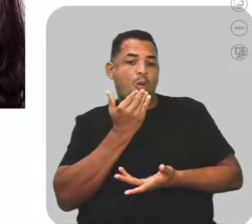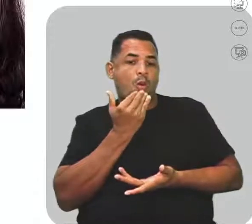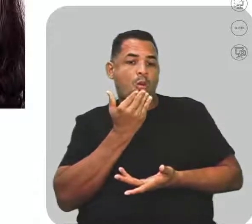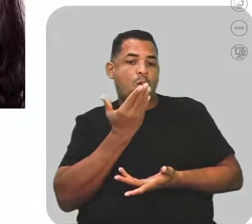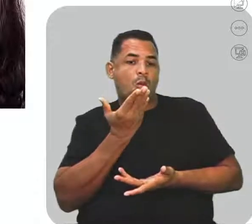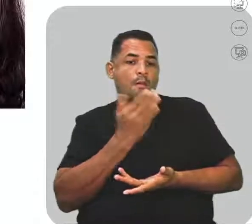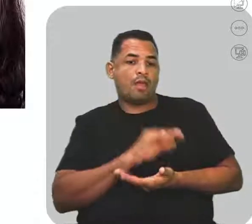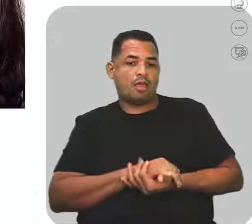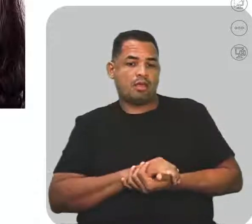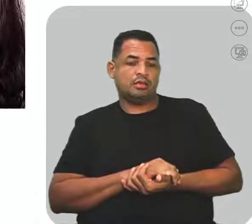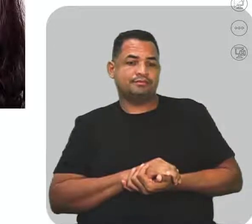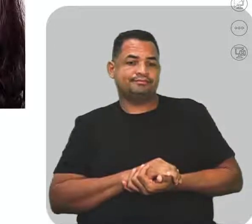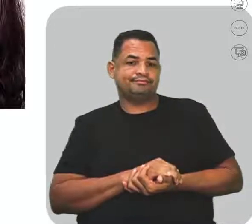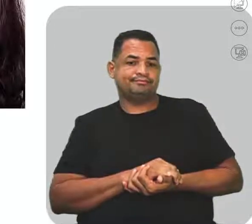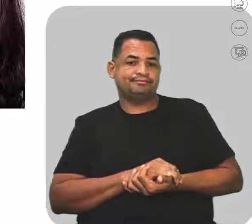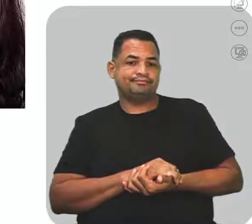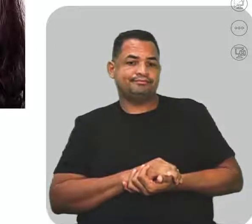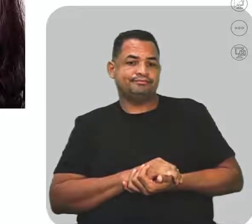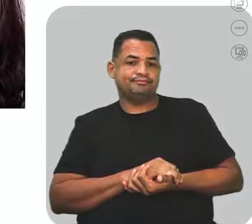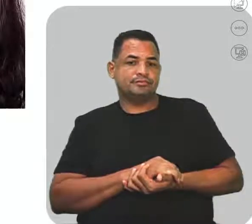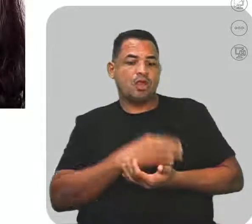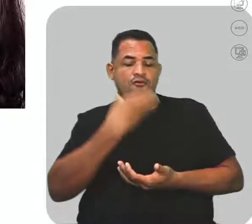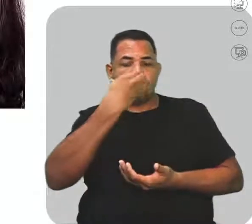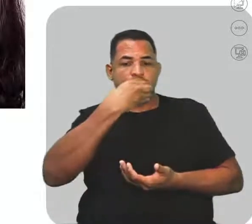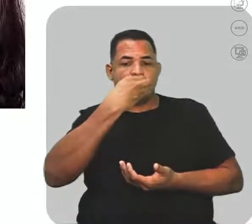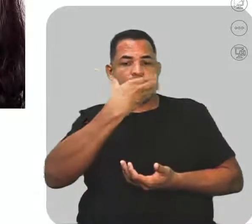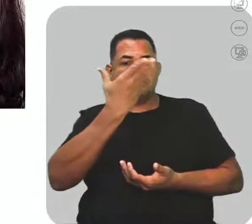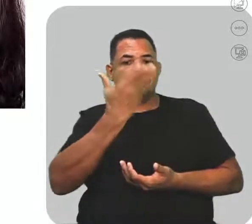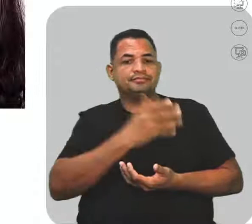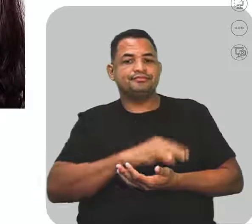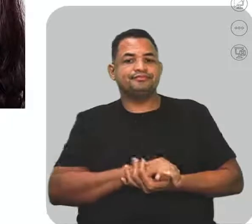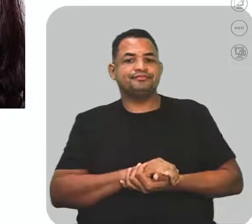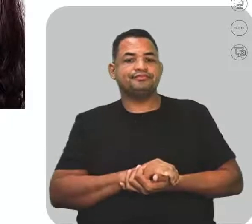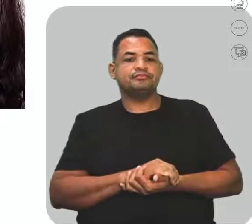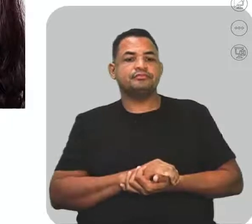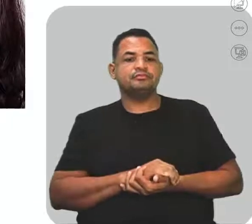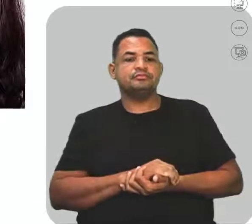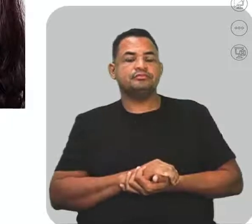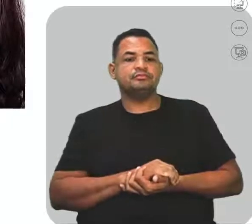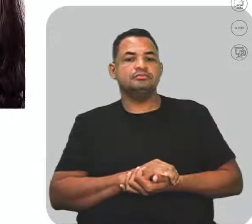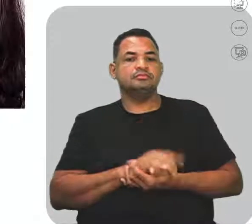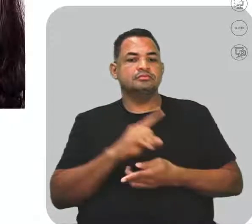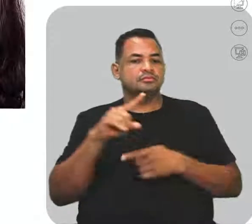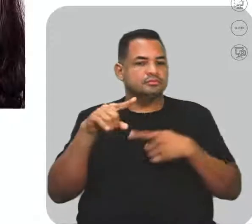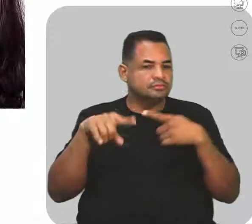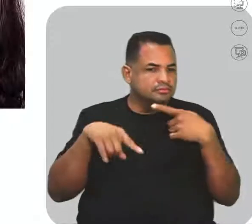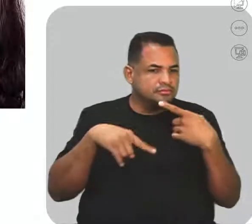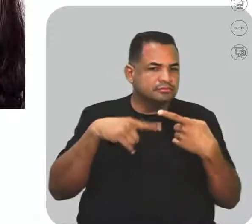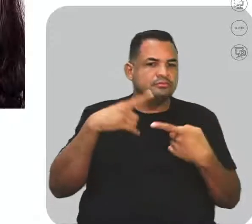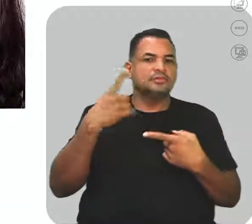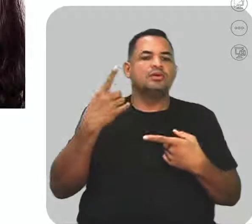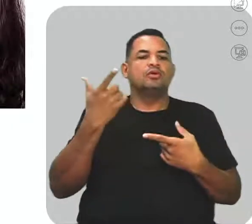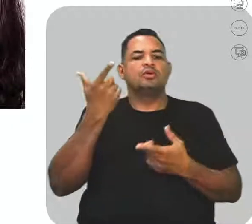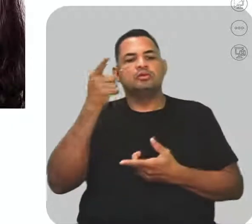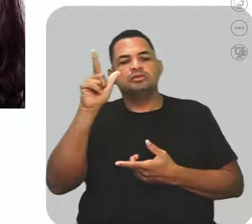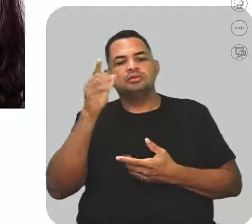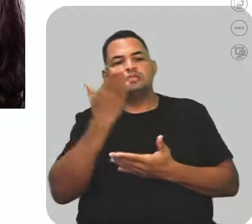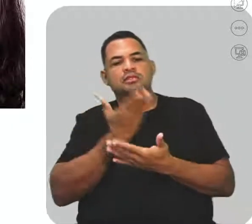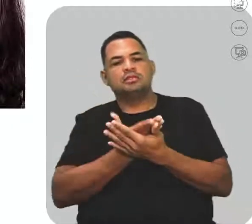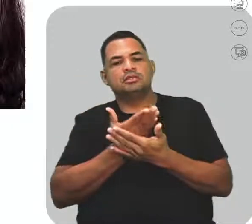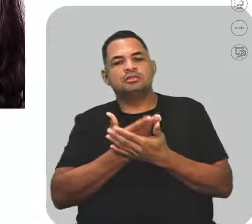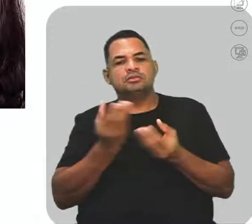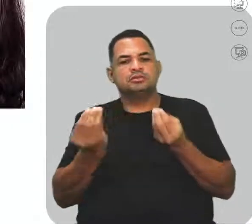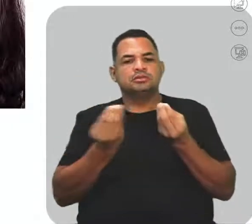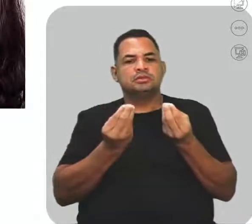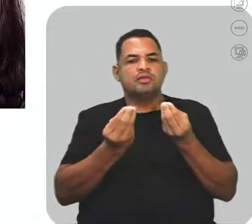de comer fruta, tá? Então, mais tarde, nas próximas aulas, nós vamos trabalhar essa